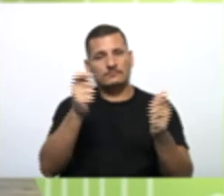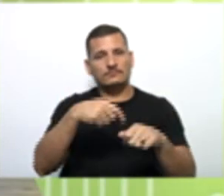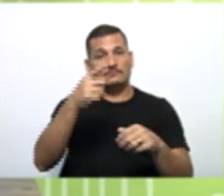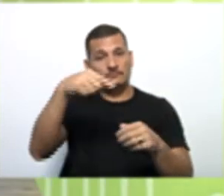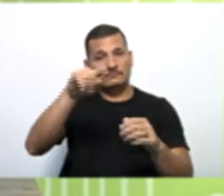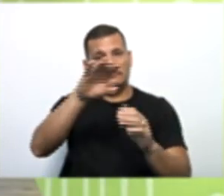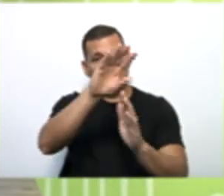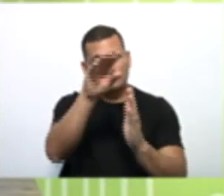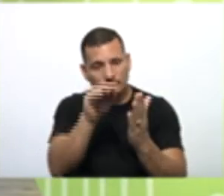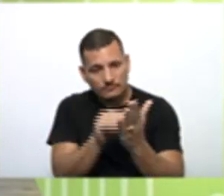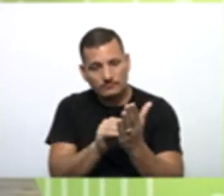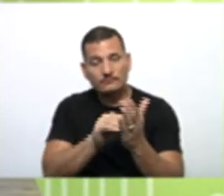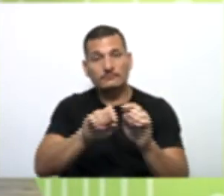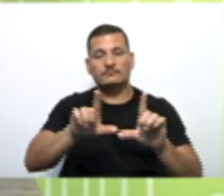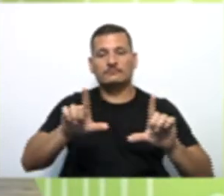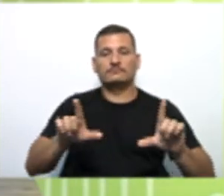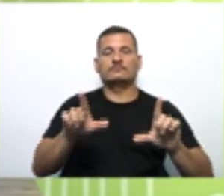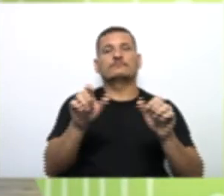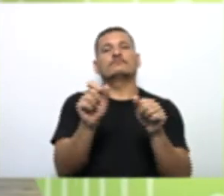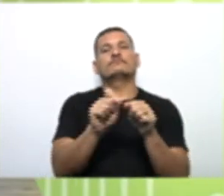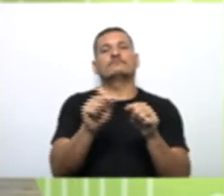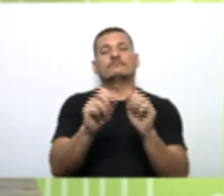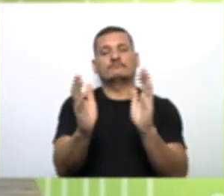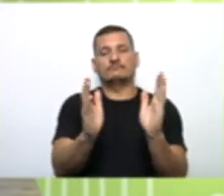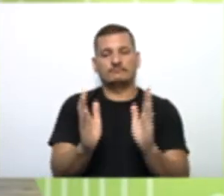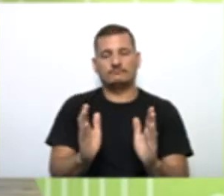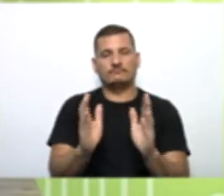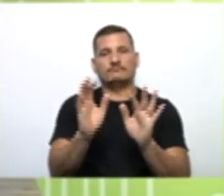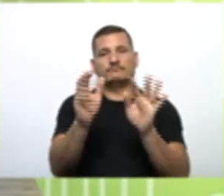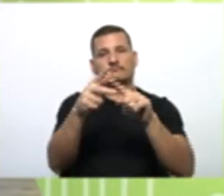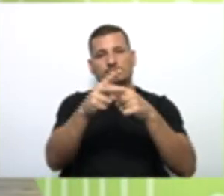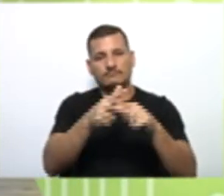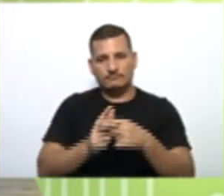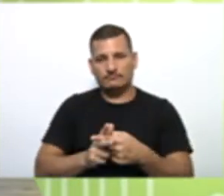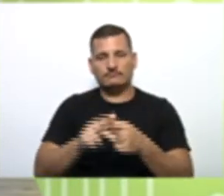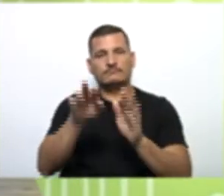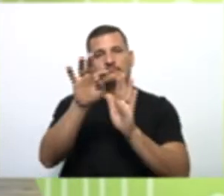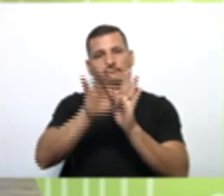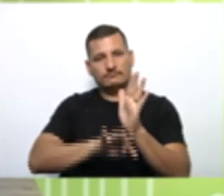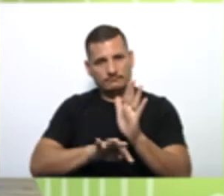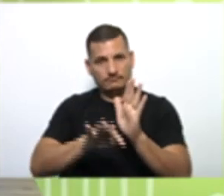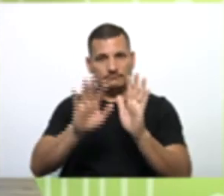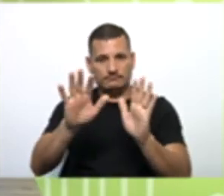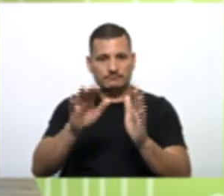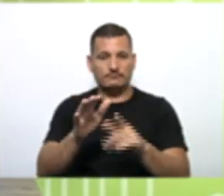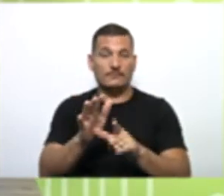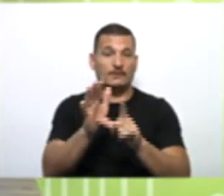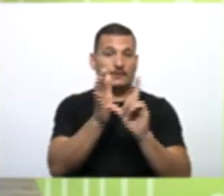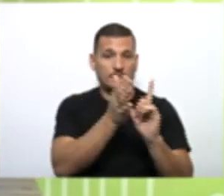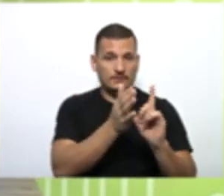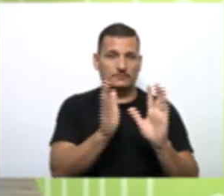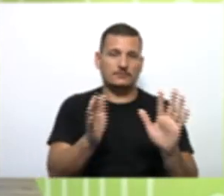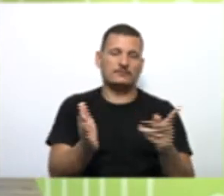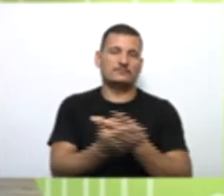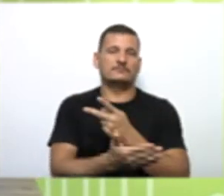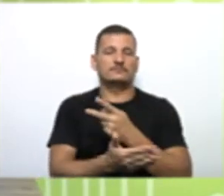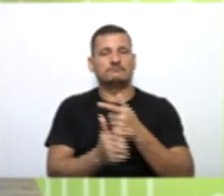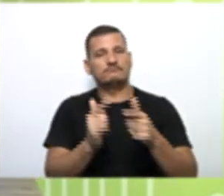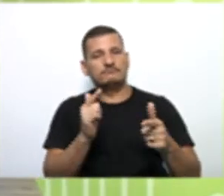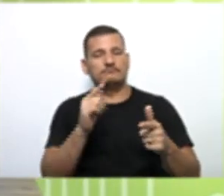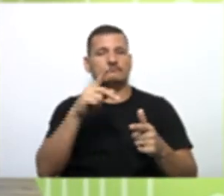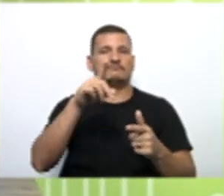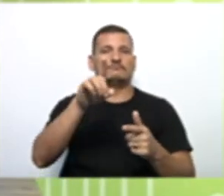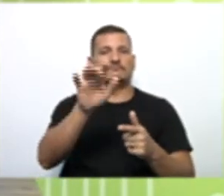baixarem o arquivo e fazer a formatação. Então, estava em PDF, né? Houve aí um contratempo